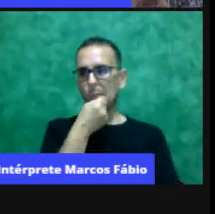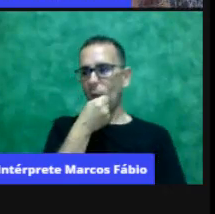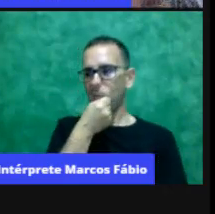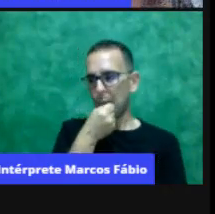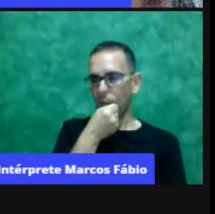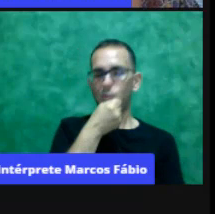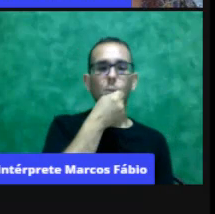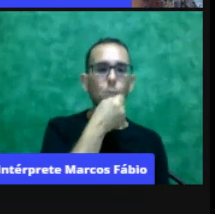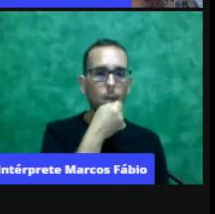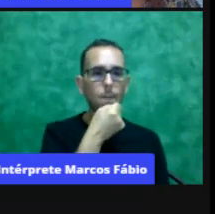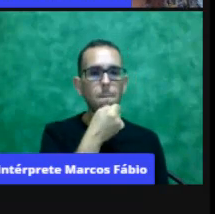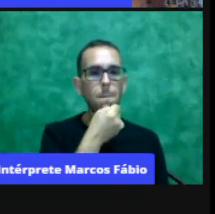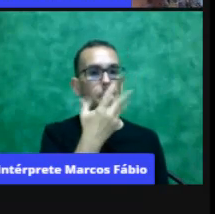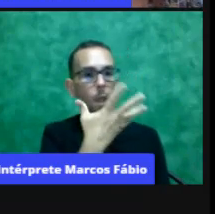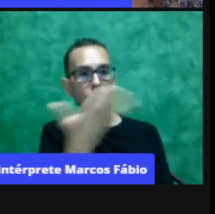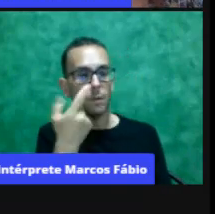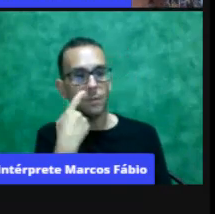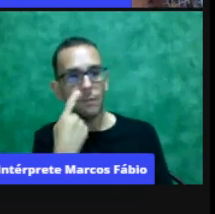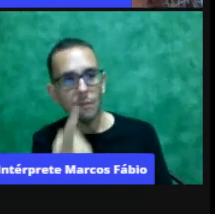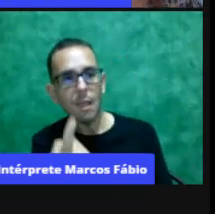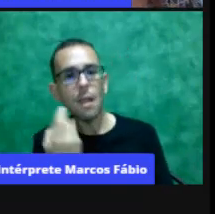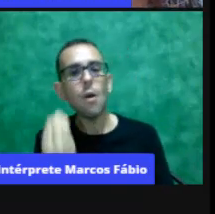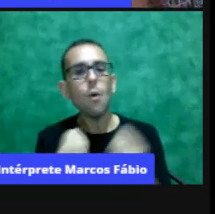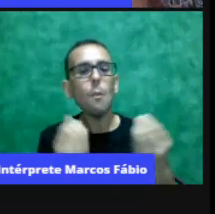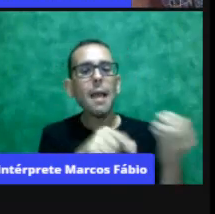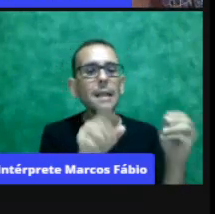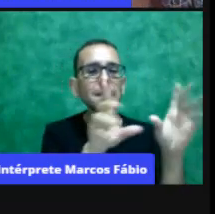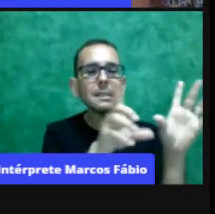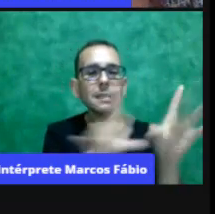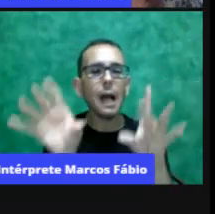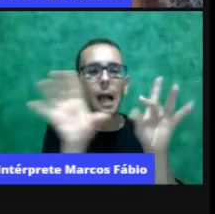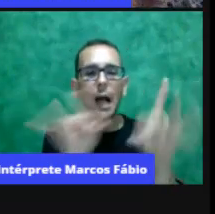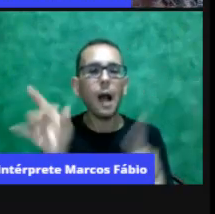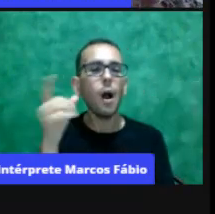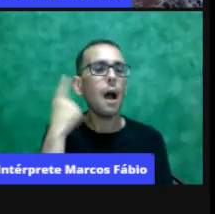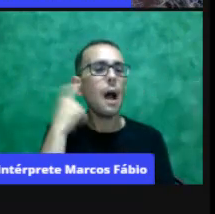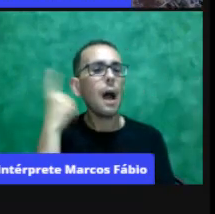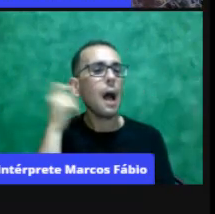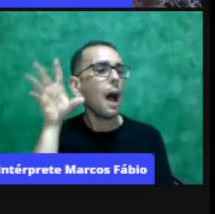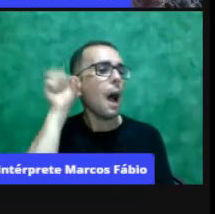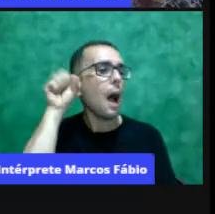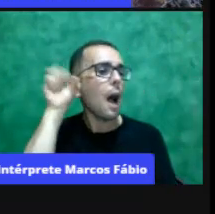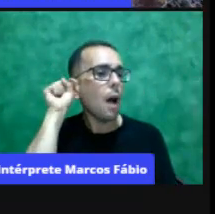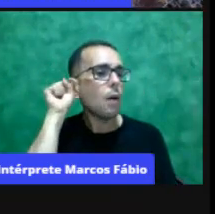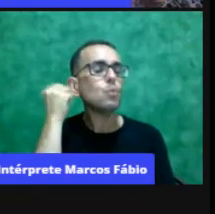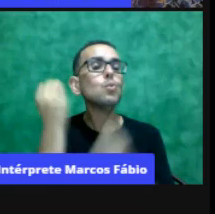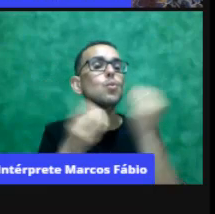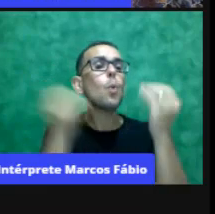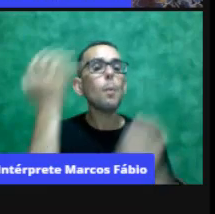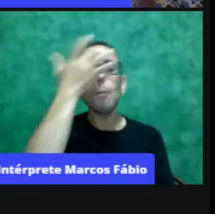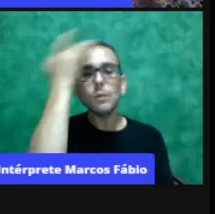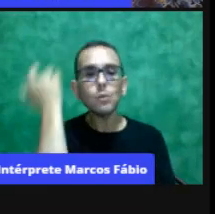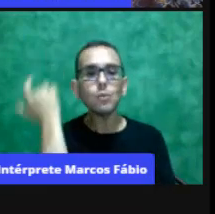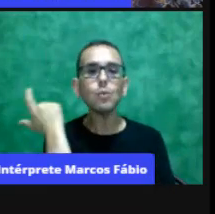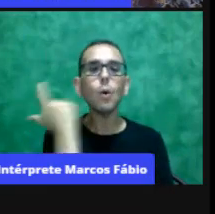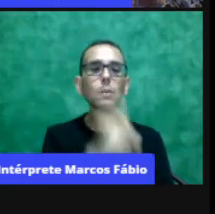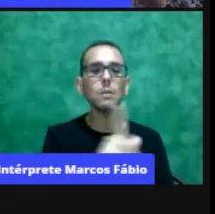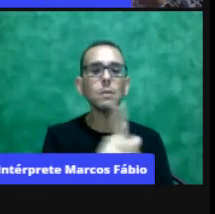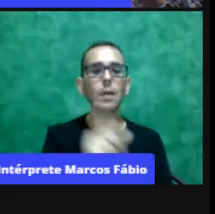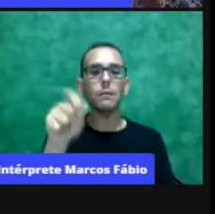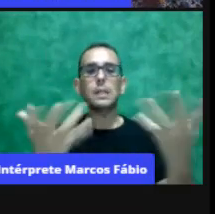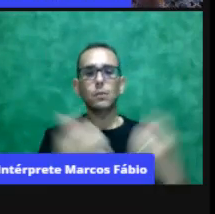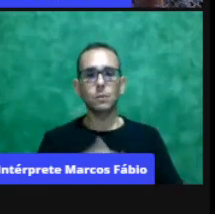né? Vamos dar uma olhada agora nesses pequenos áudios, né? Como essas pessoas têm conseguido fazer